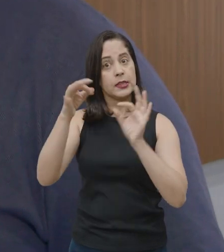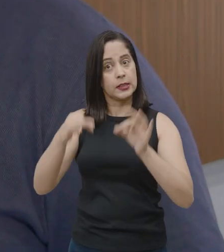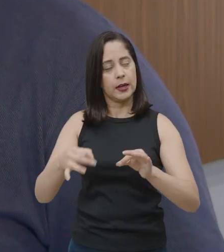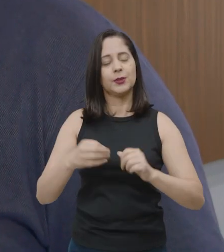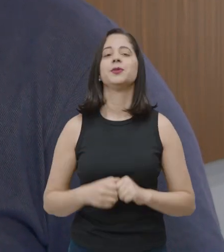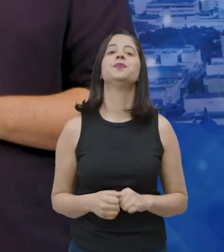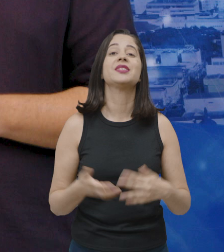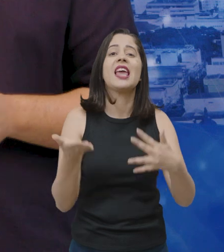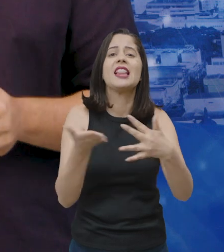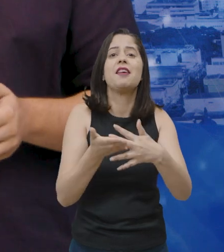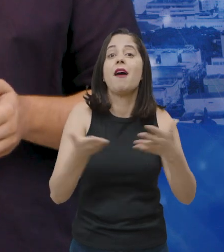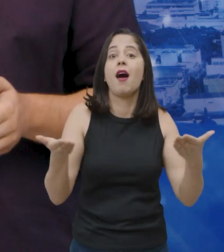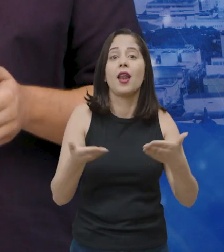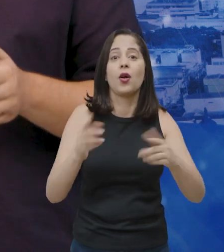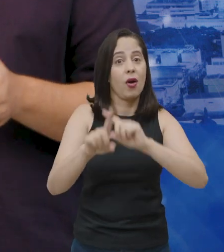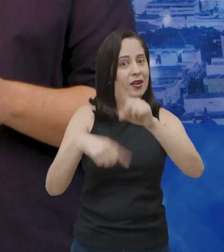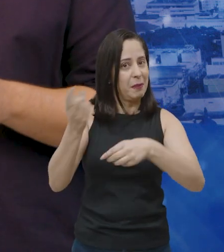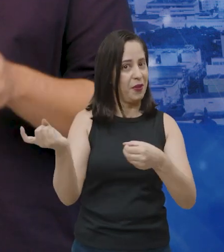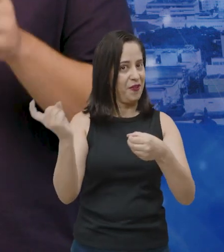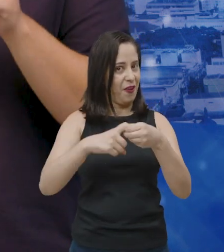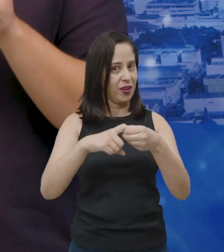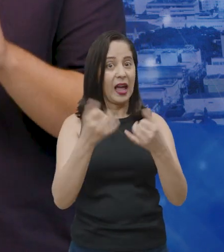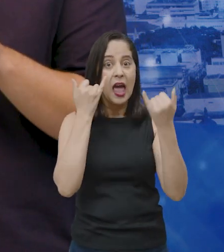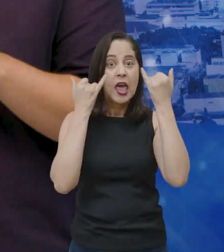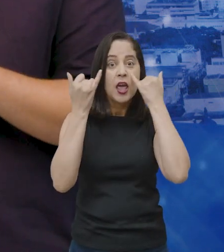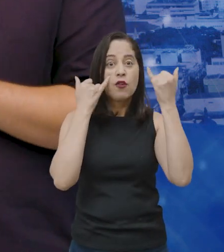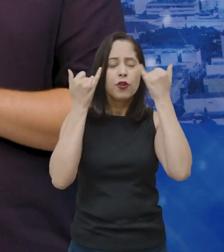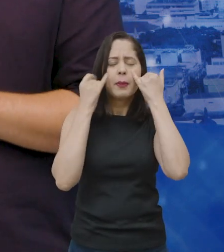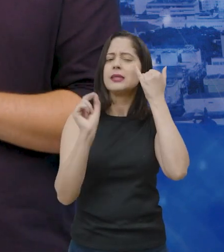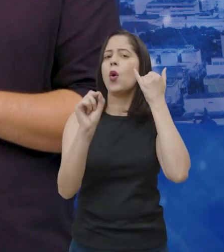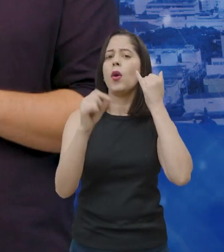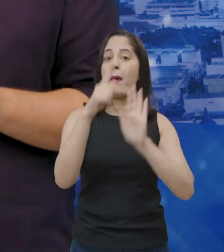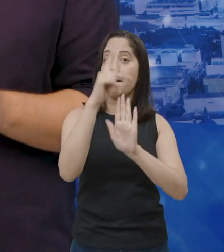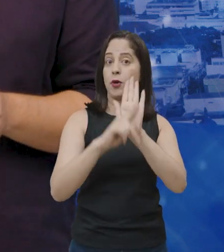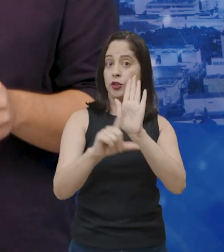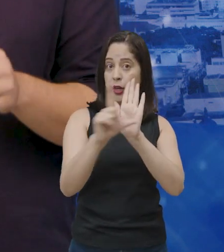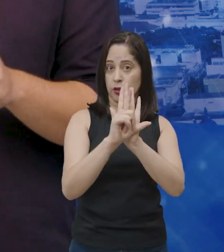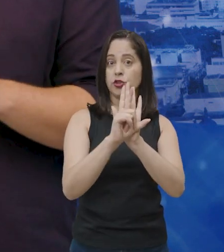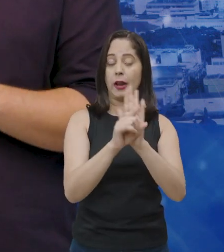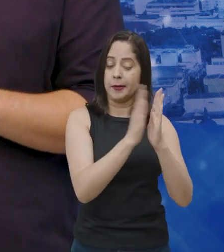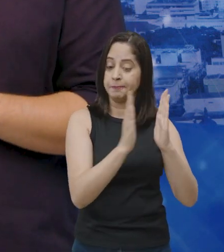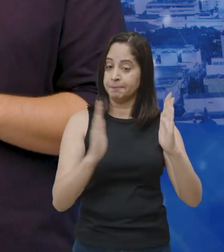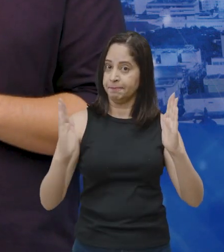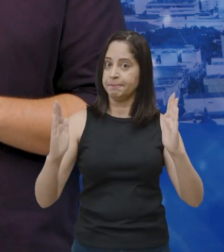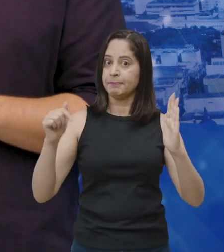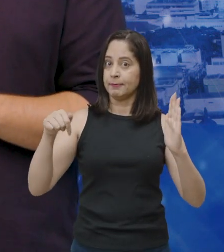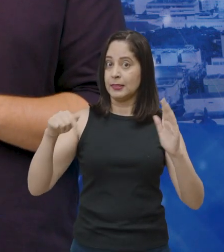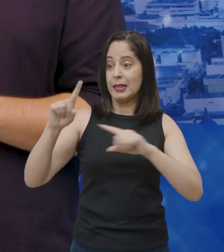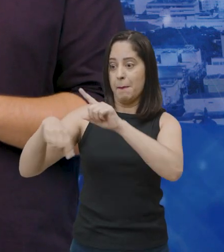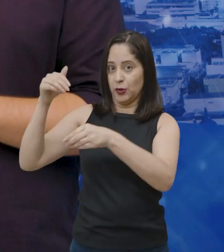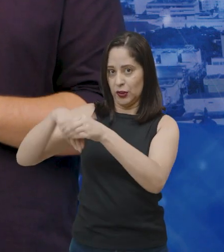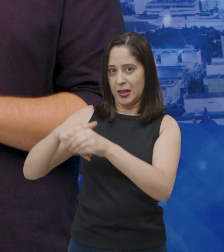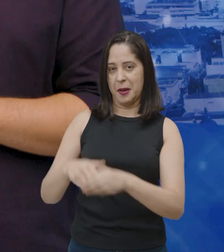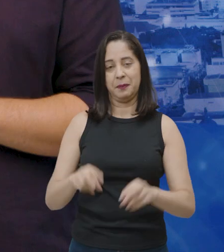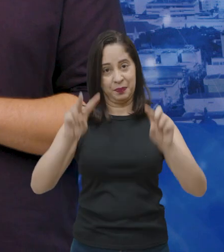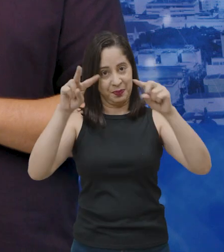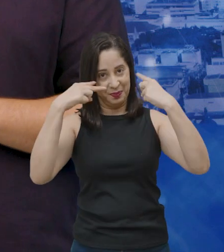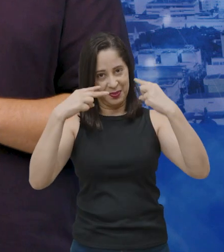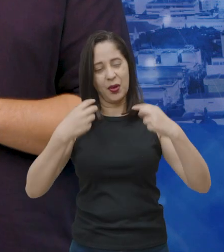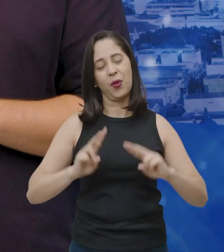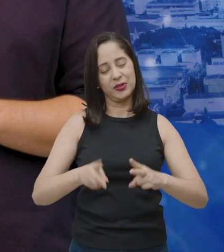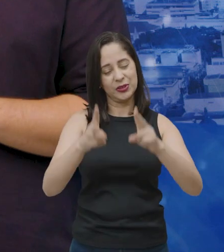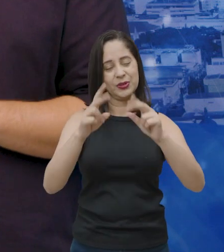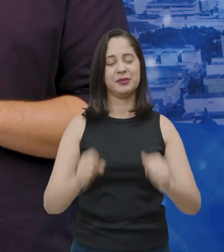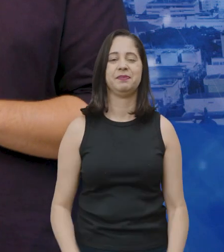sendo obedecidos. Intervalo por aqui e já nós voltamos com informações de um projeto de lei que está em tramitação aqui